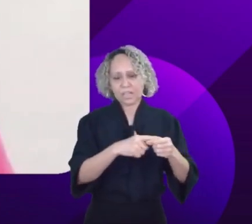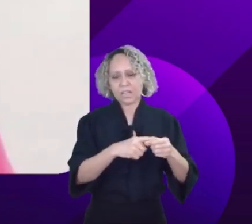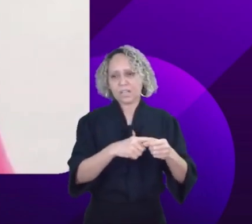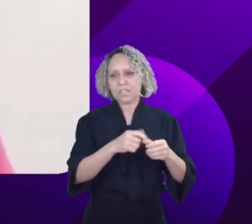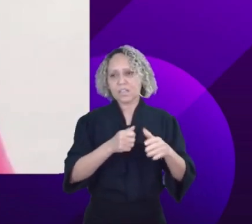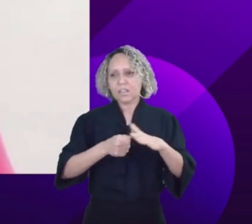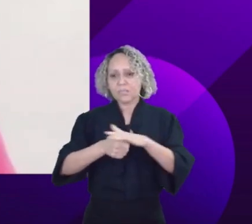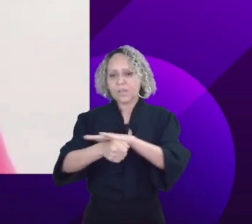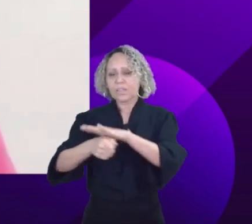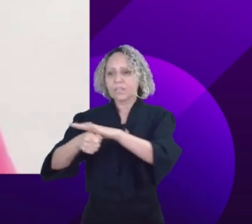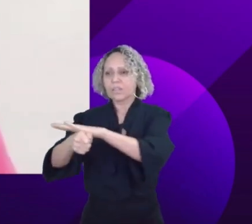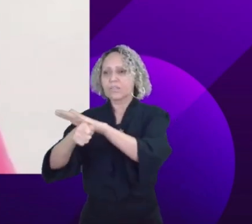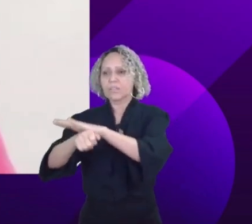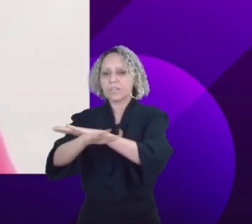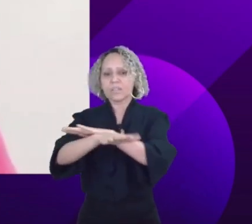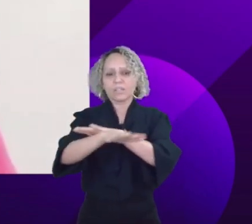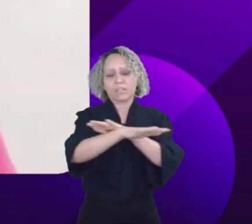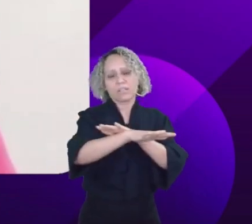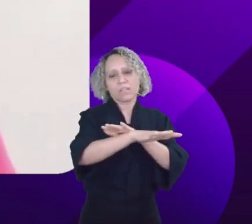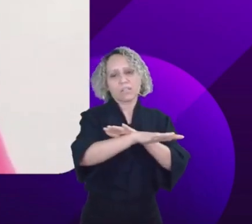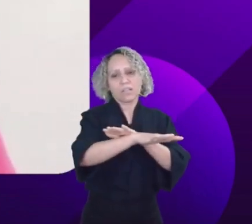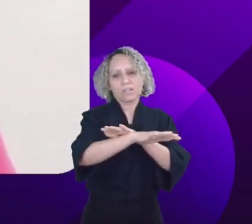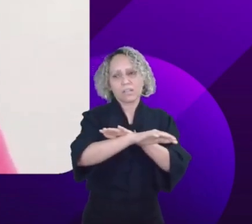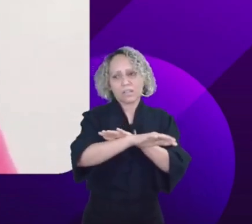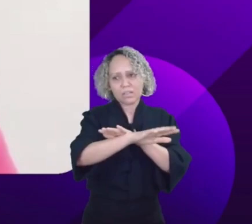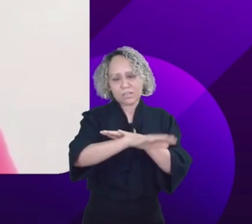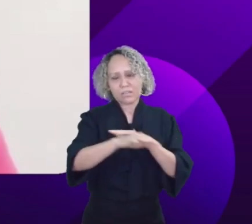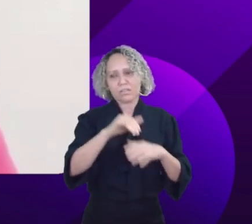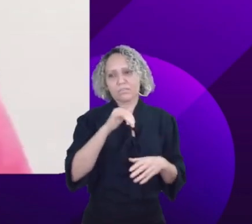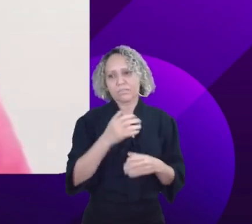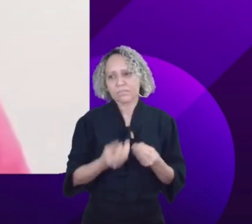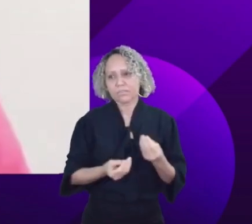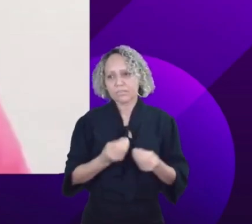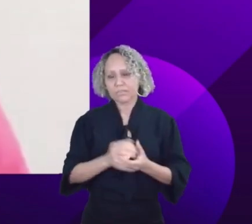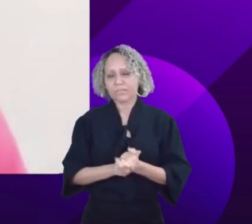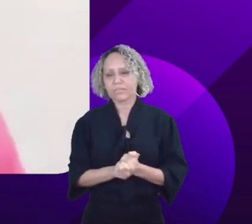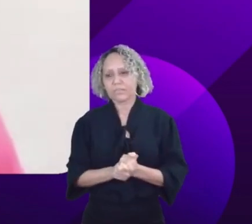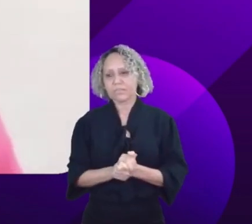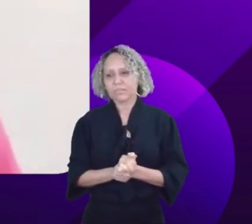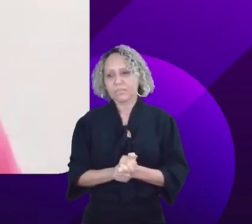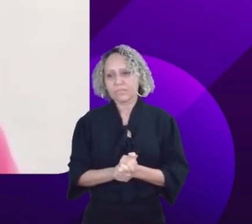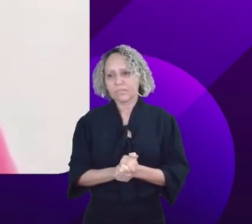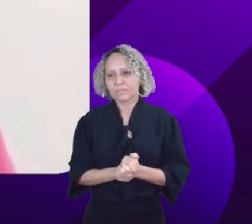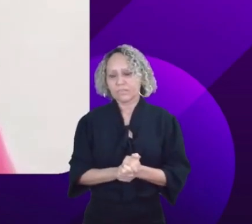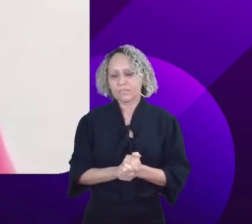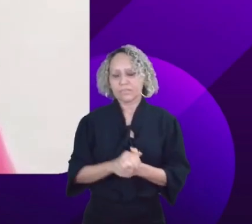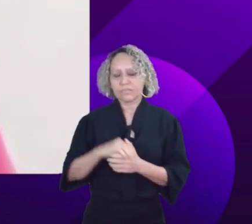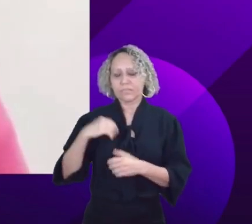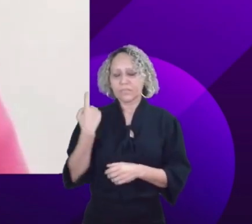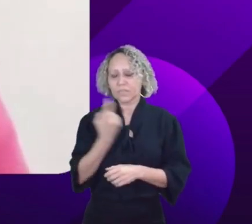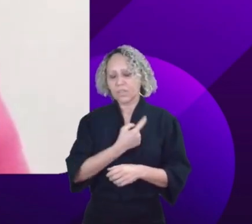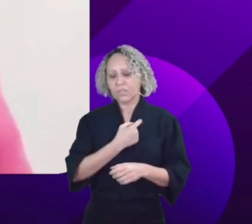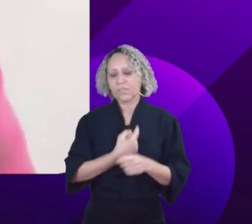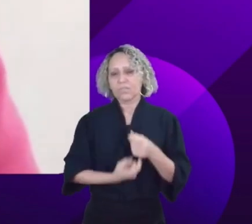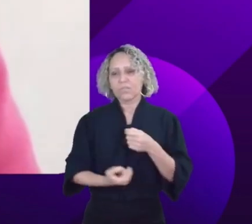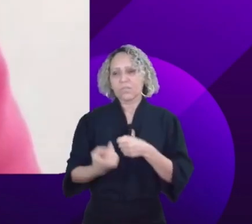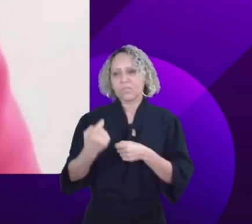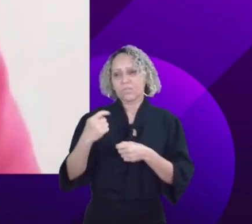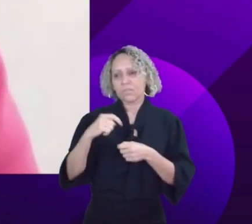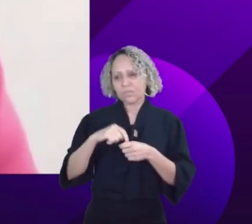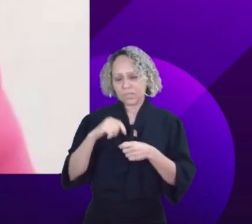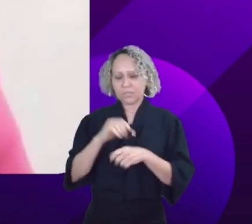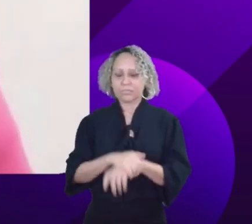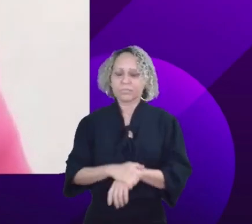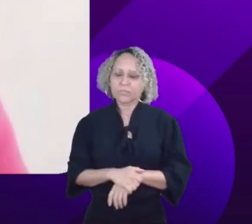de preservação, né, em áreas de encosta, o PAC Costas, a gente voltou a algo que a gente não tinha mais, né? E esse período do